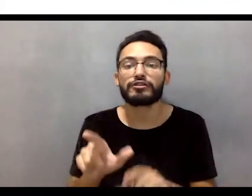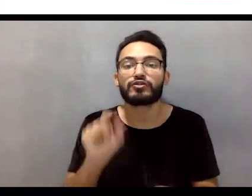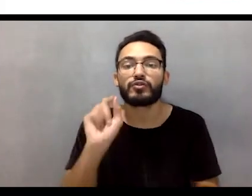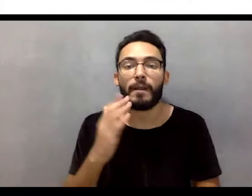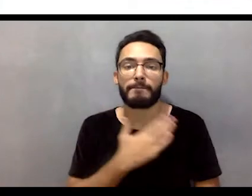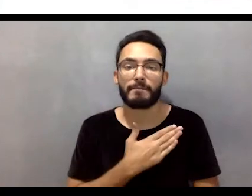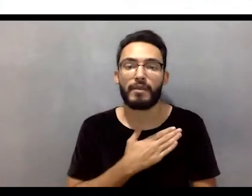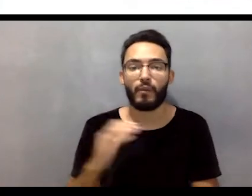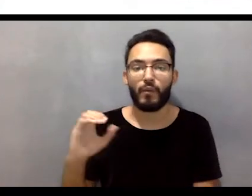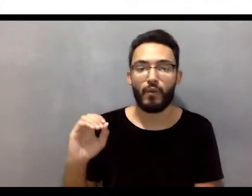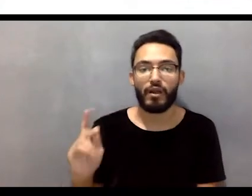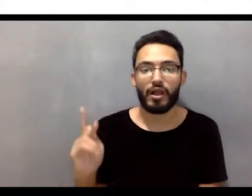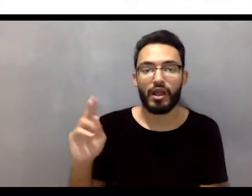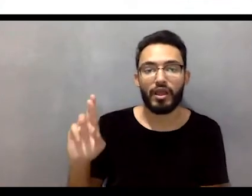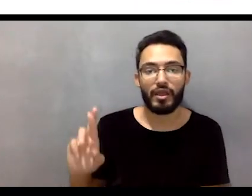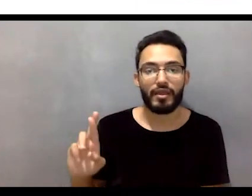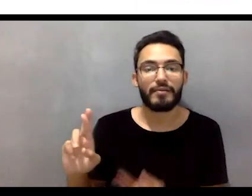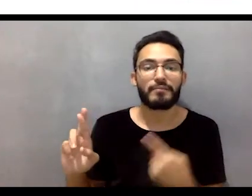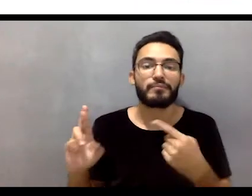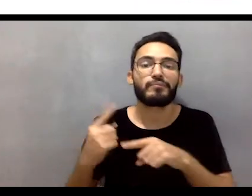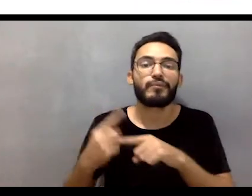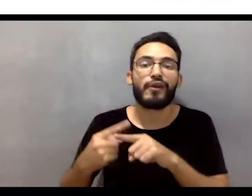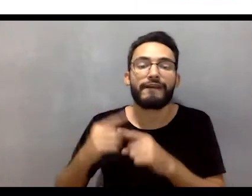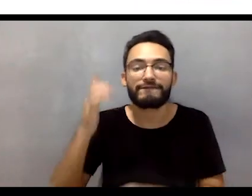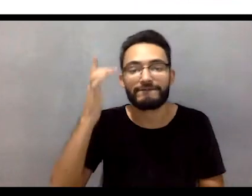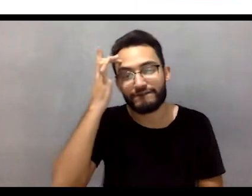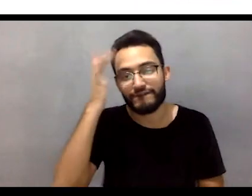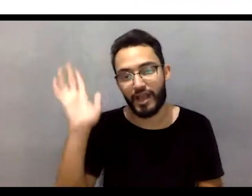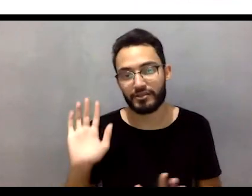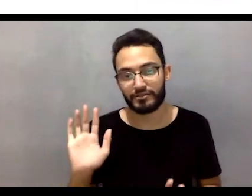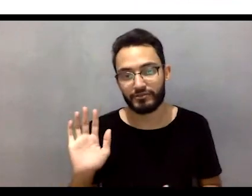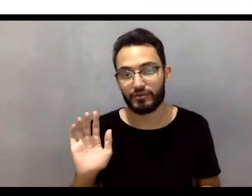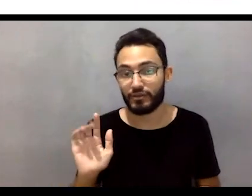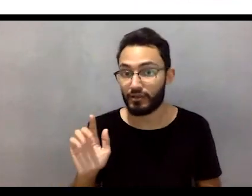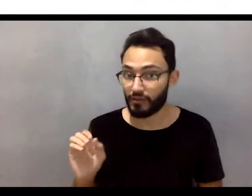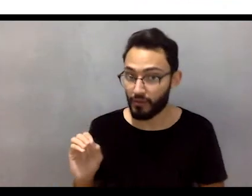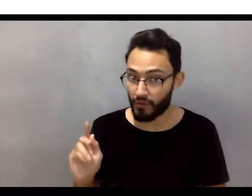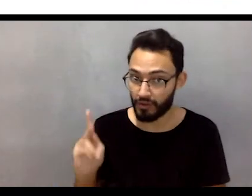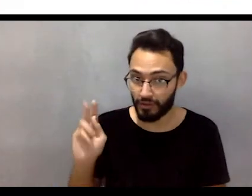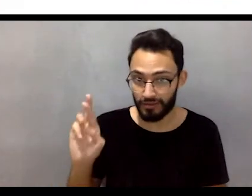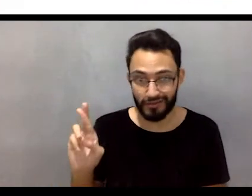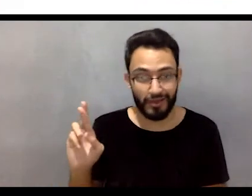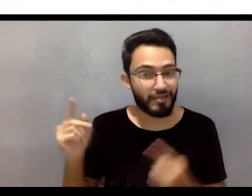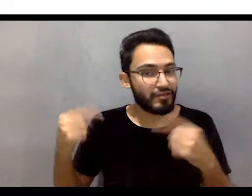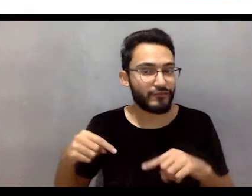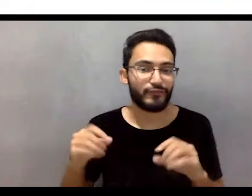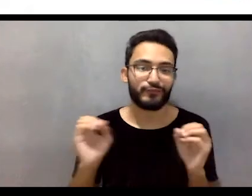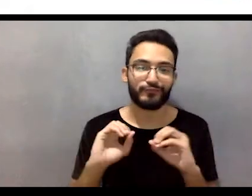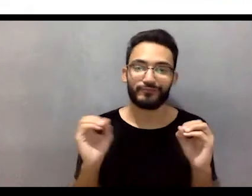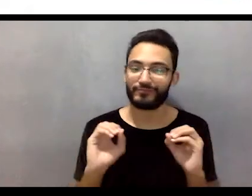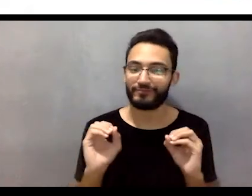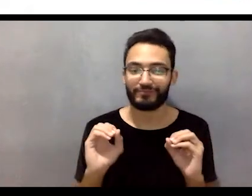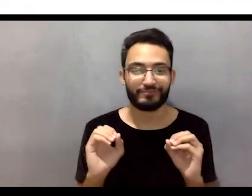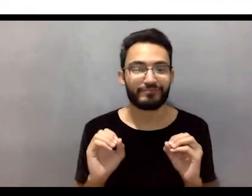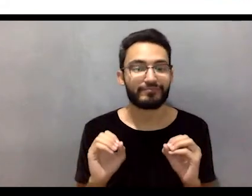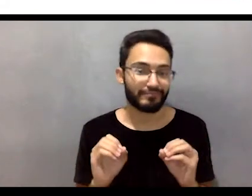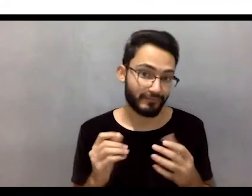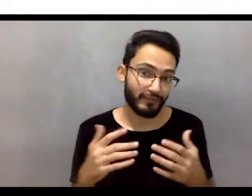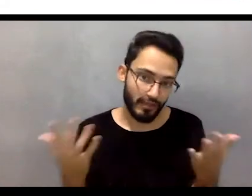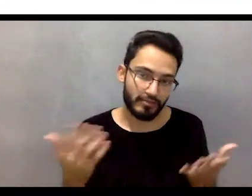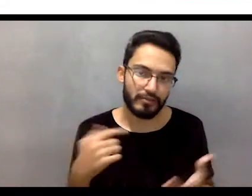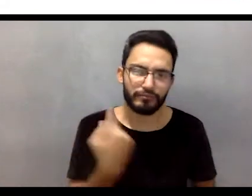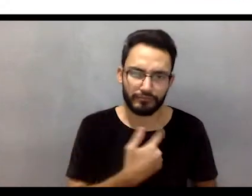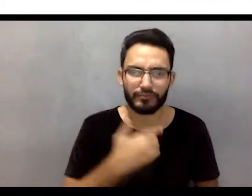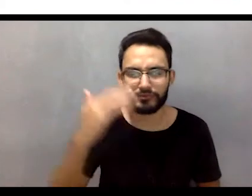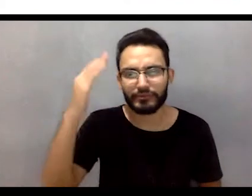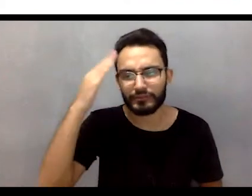meu OKR, porque eu fiz ele fácil demais e ele não era desafiador. Então, a gente